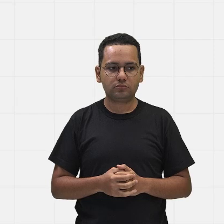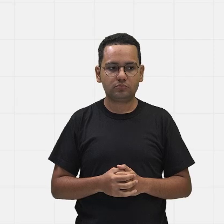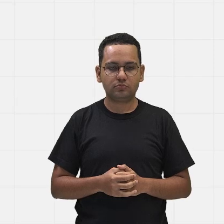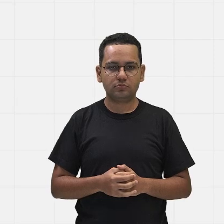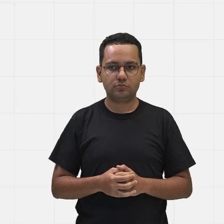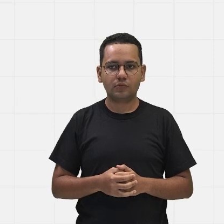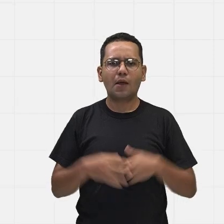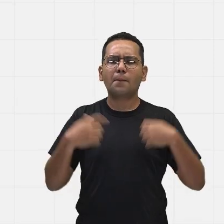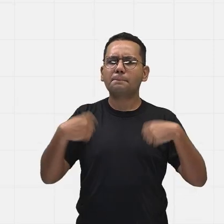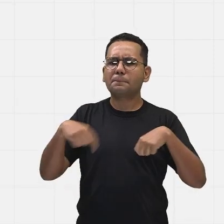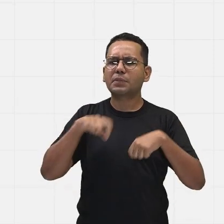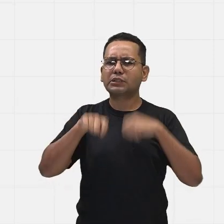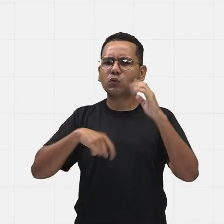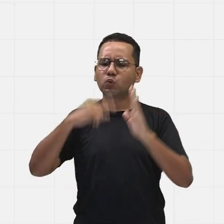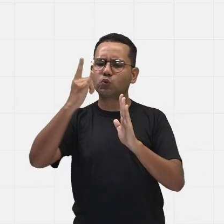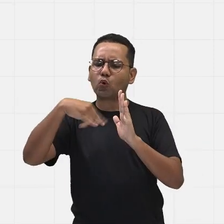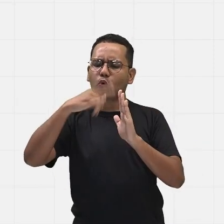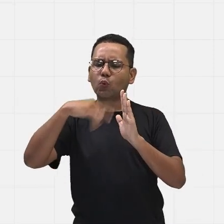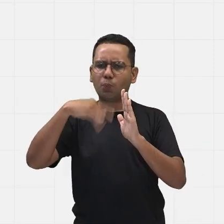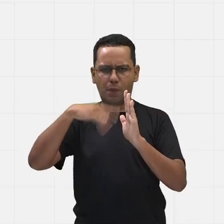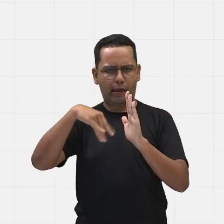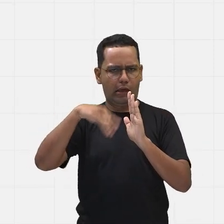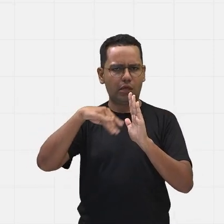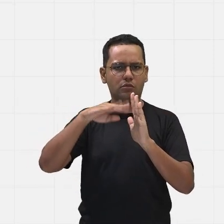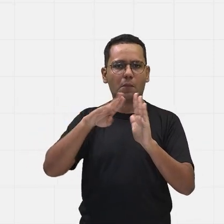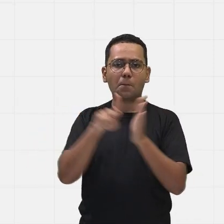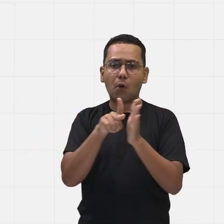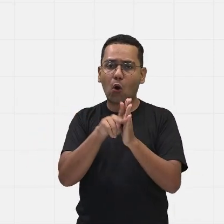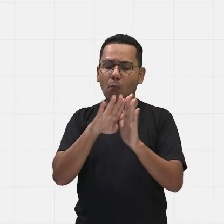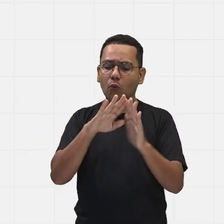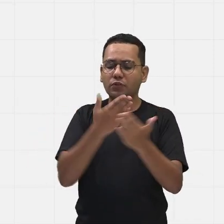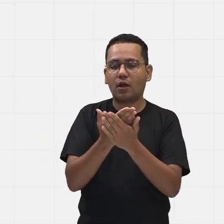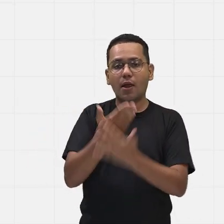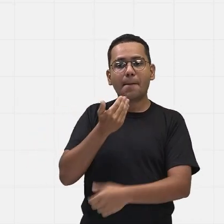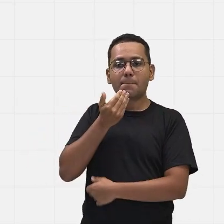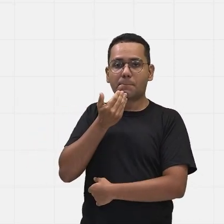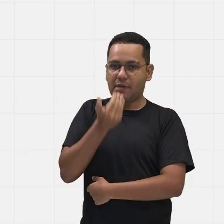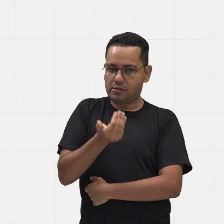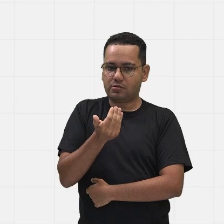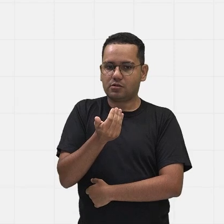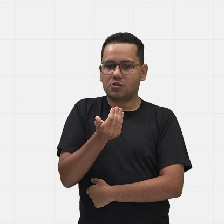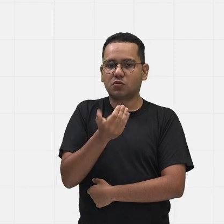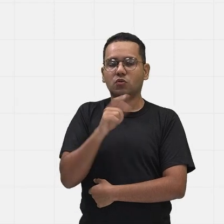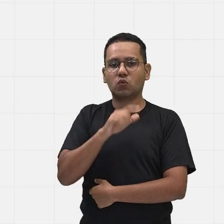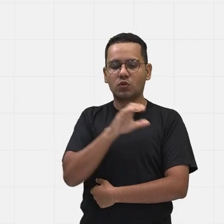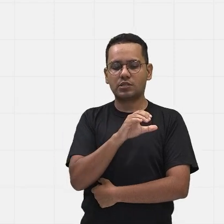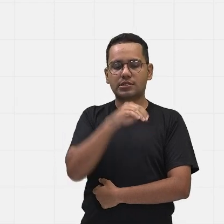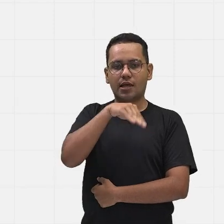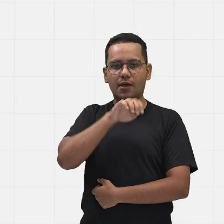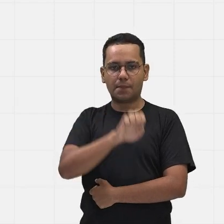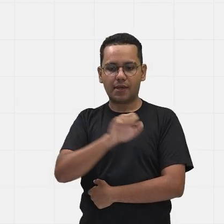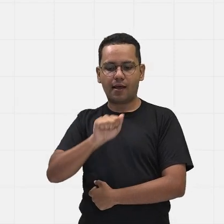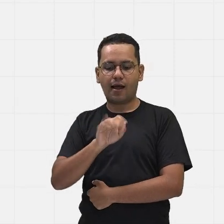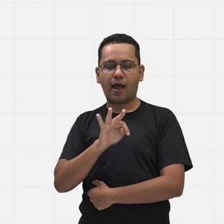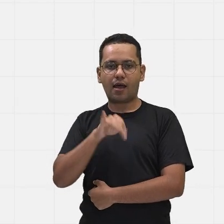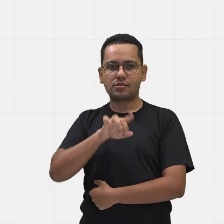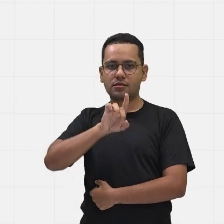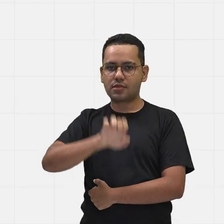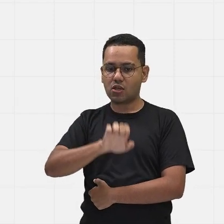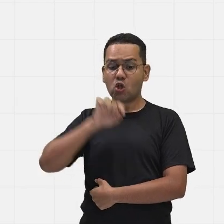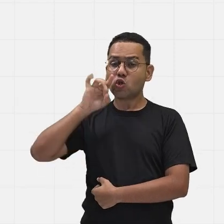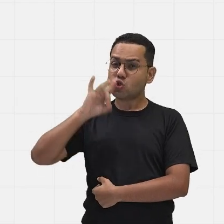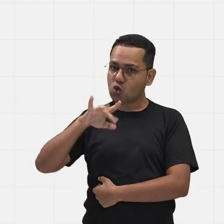algum documento referente à aula, você vai solicitar do CME Atende. É só ele que pode lhe ajudar.